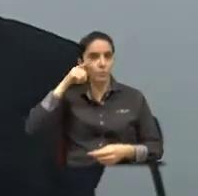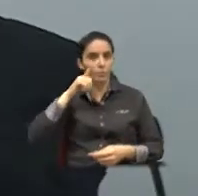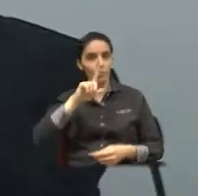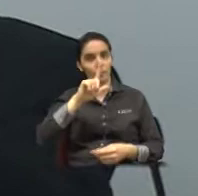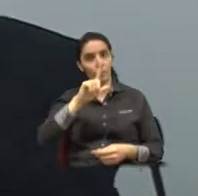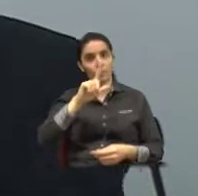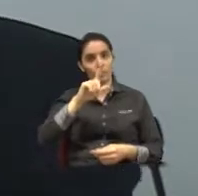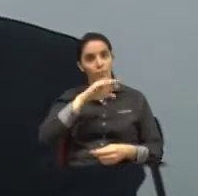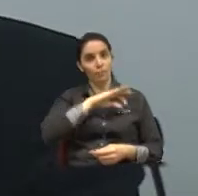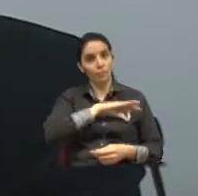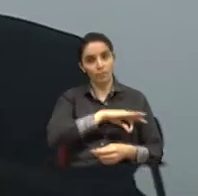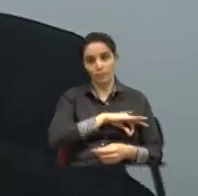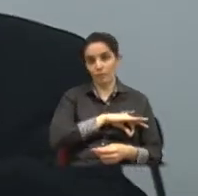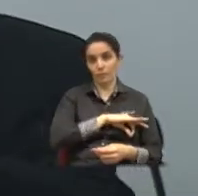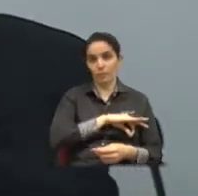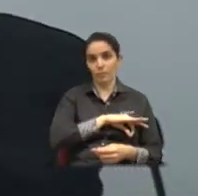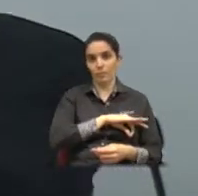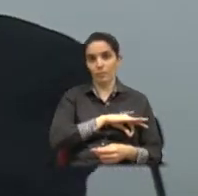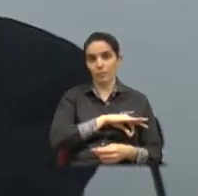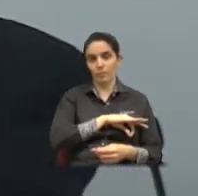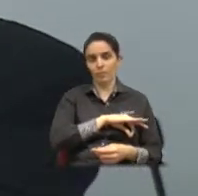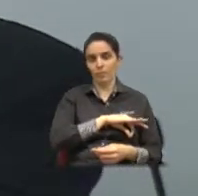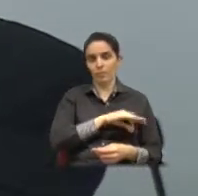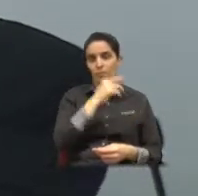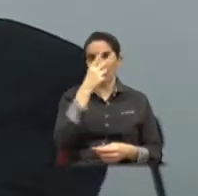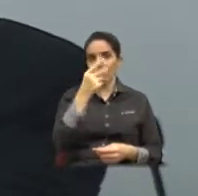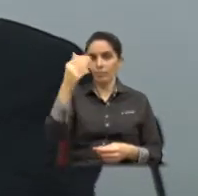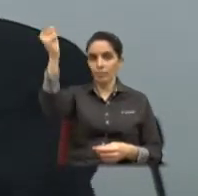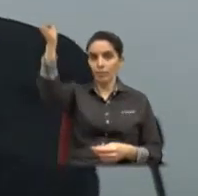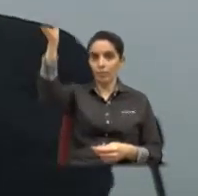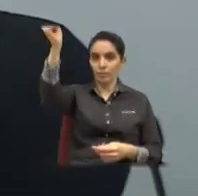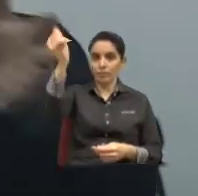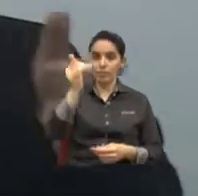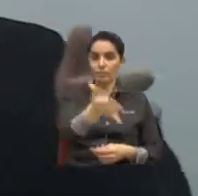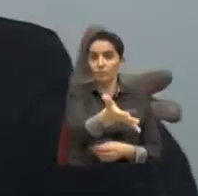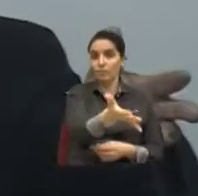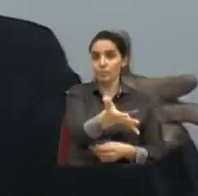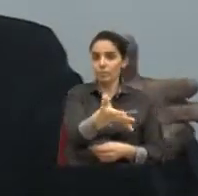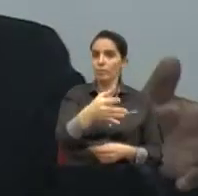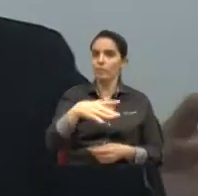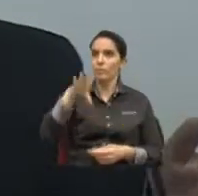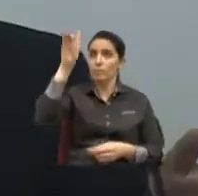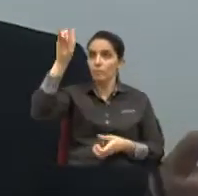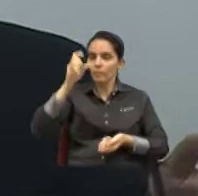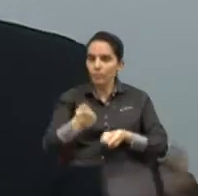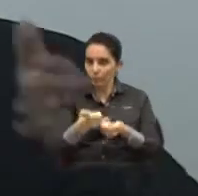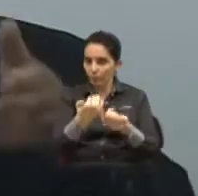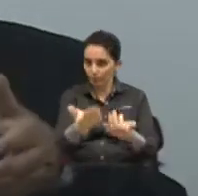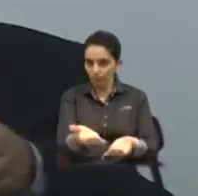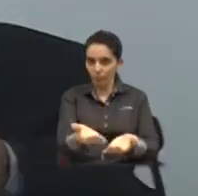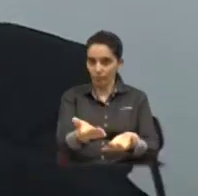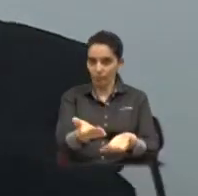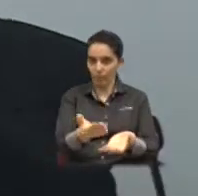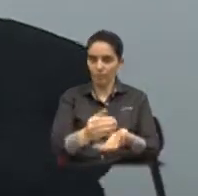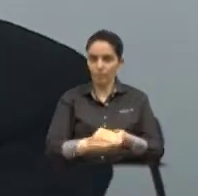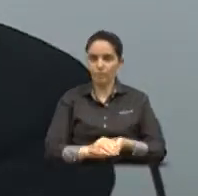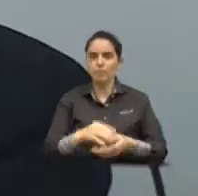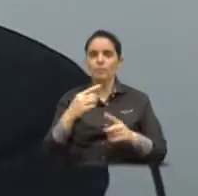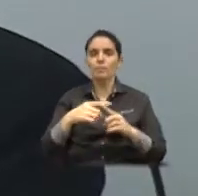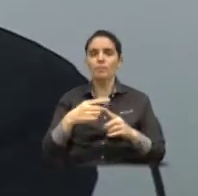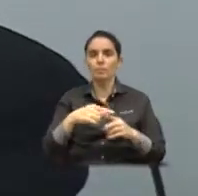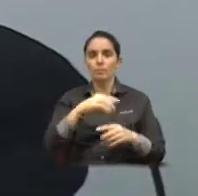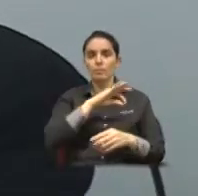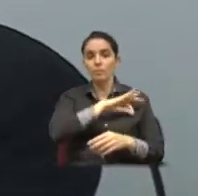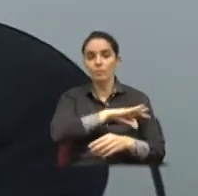um dom de Deus, dado a cada um deles. É um chamamento em poder cuidar das